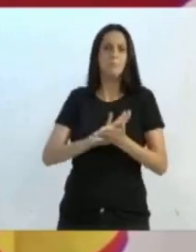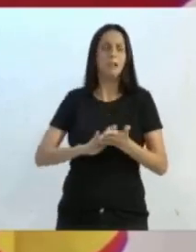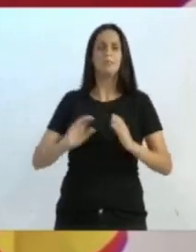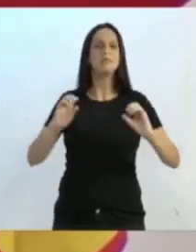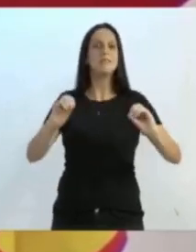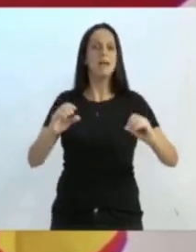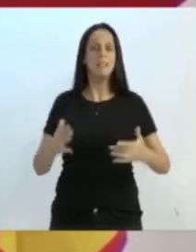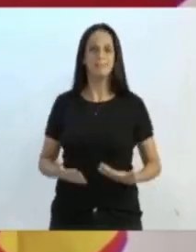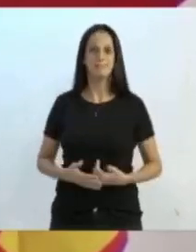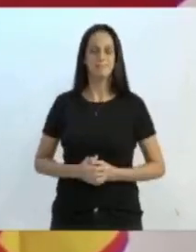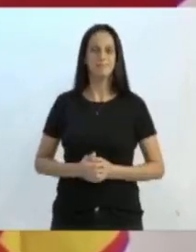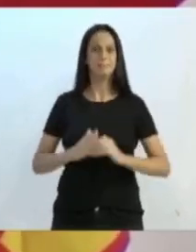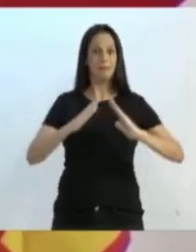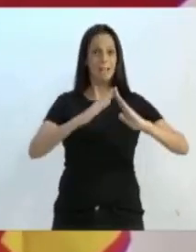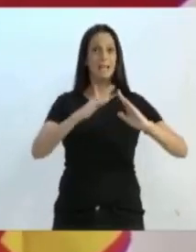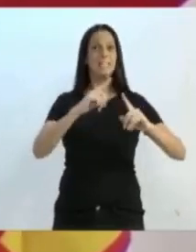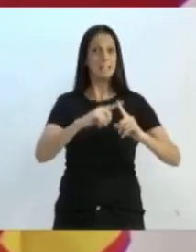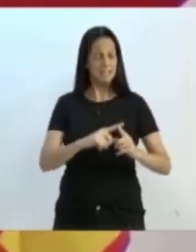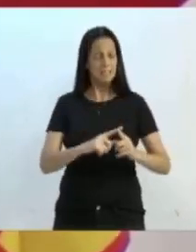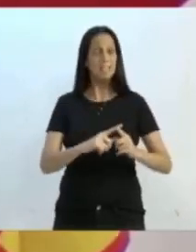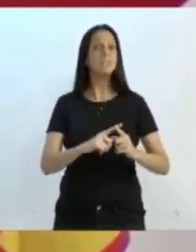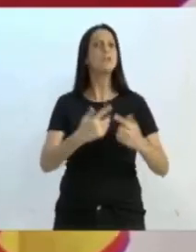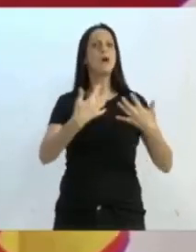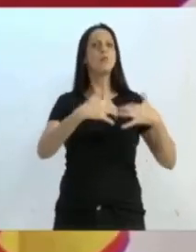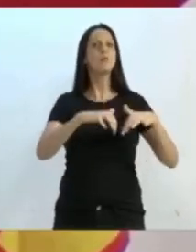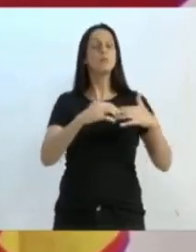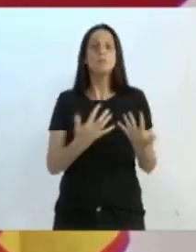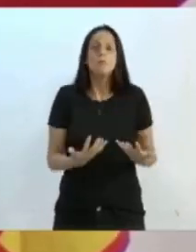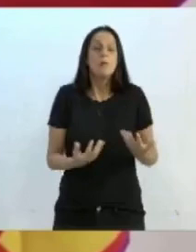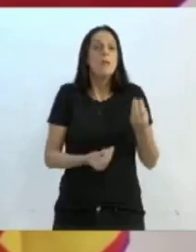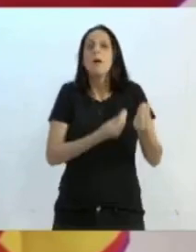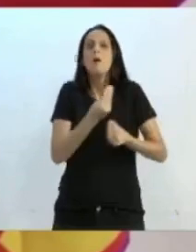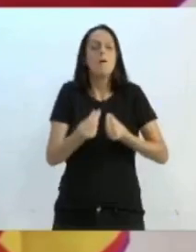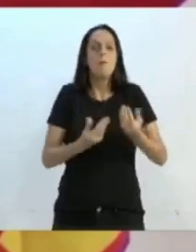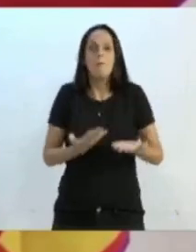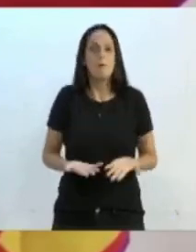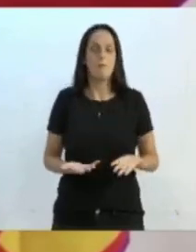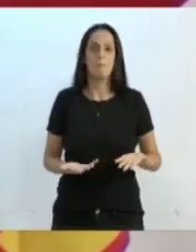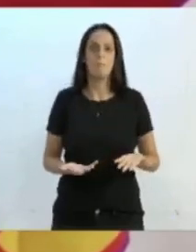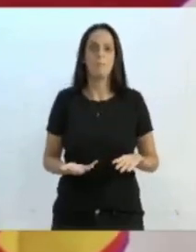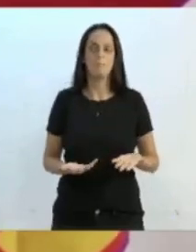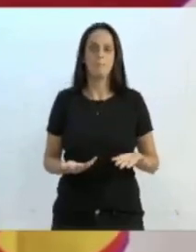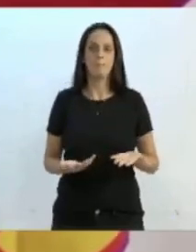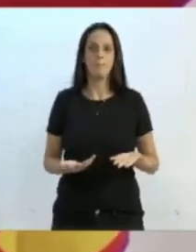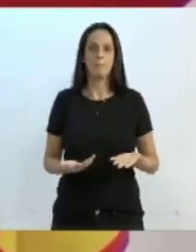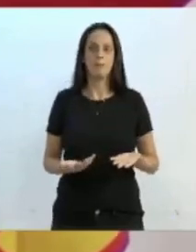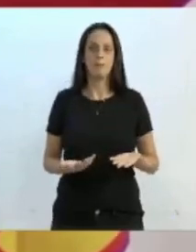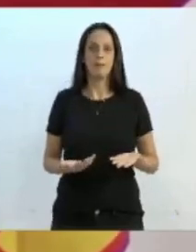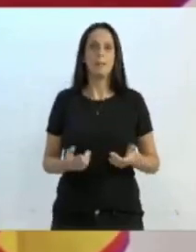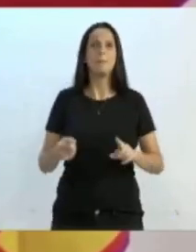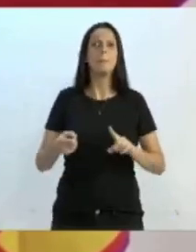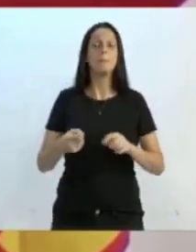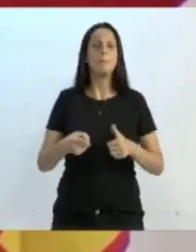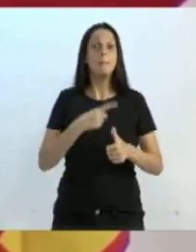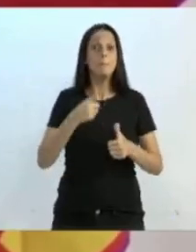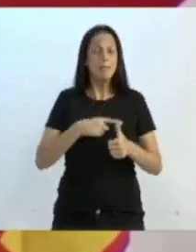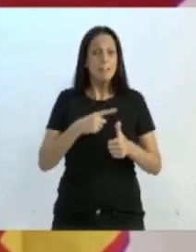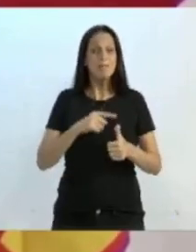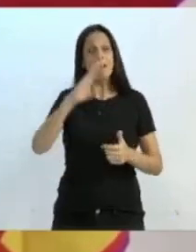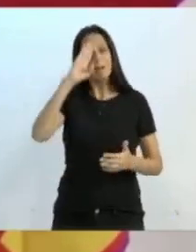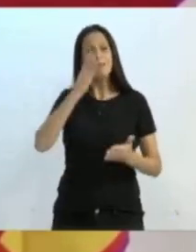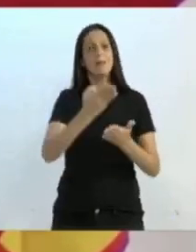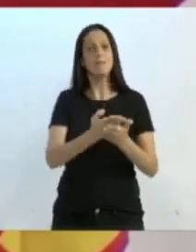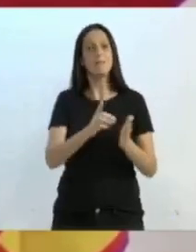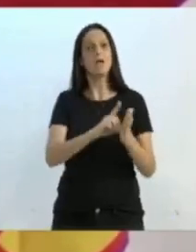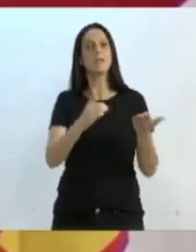Elas funcionam, elas subsistem, primeiro, através de uma palavra de Deus, né? Que disse que as portas